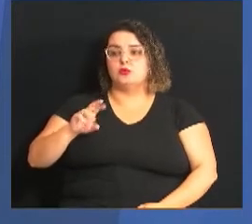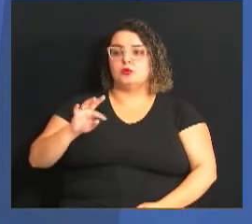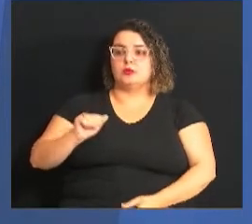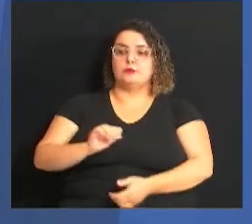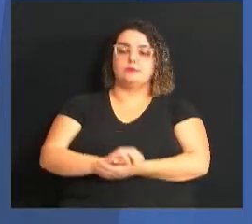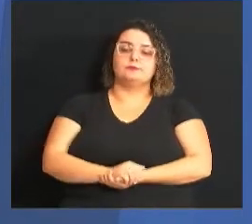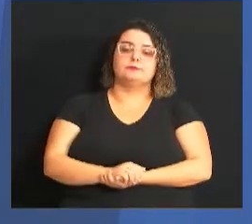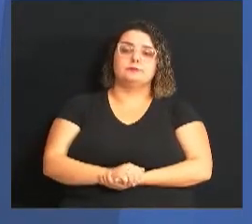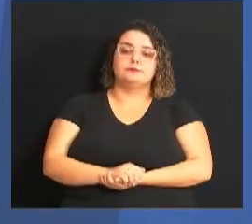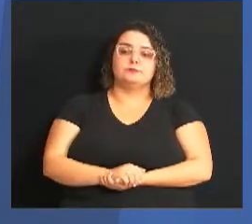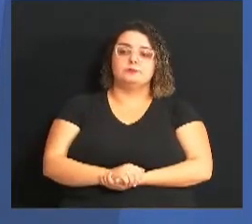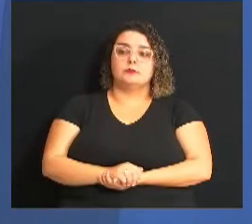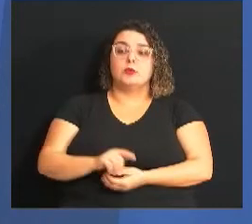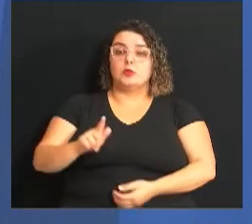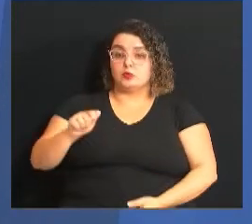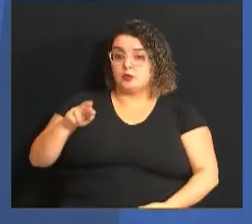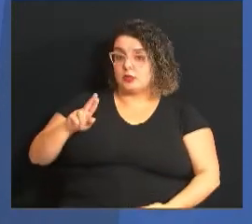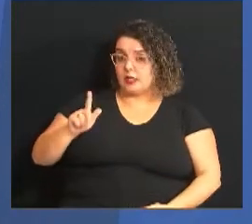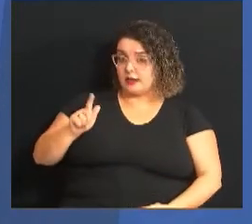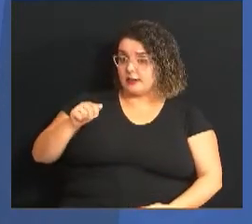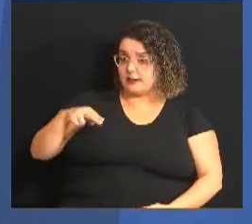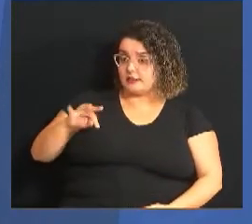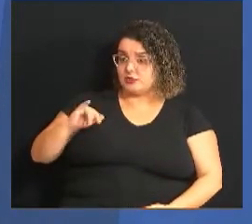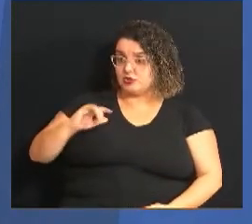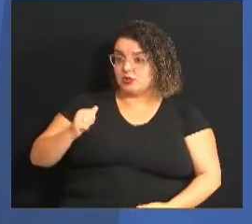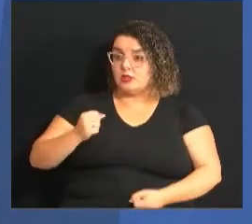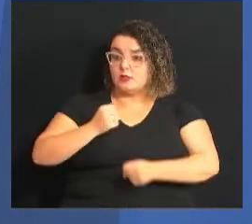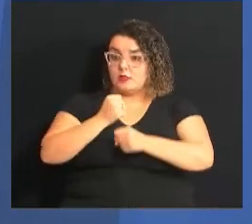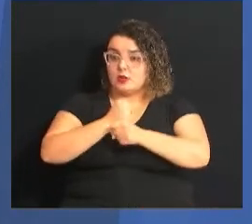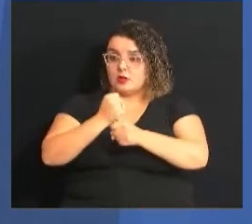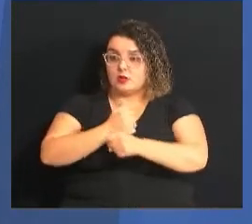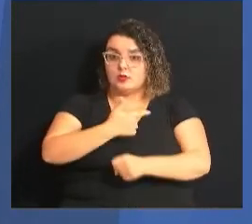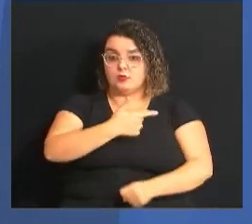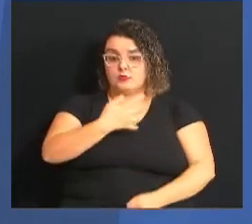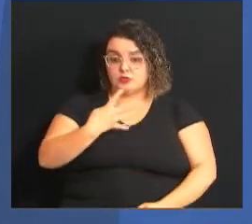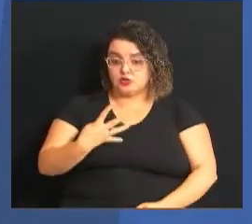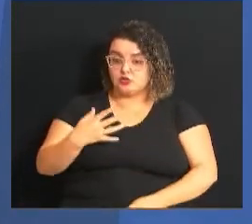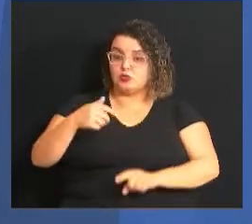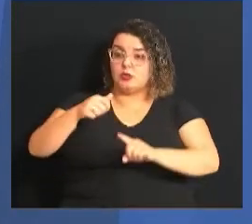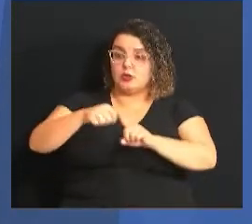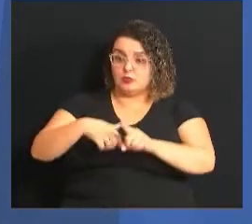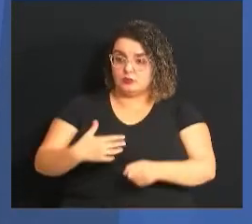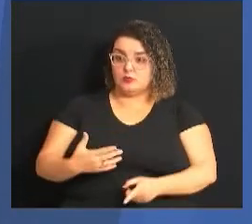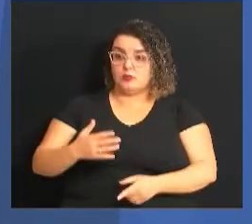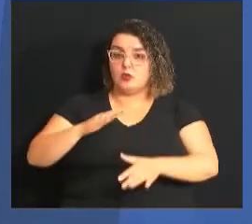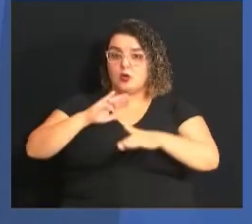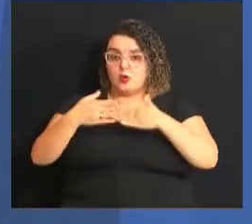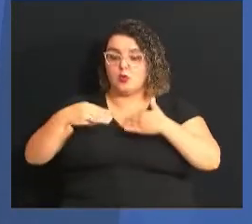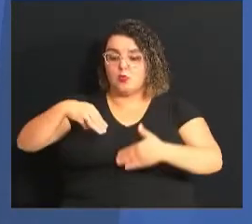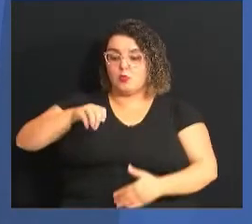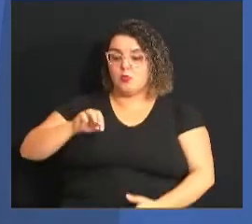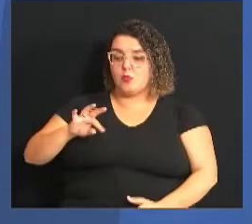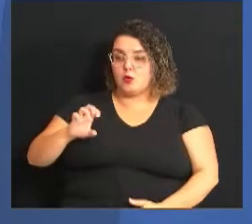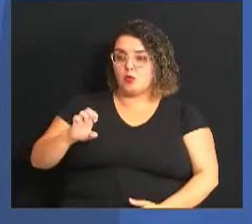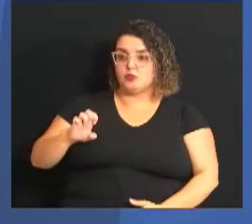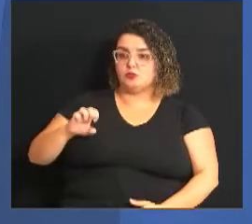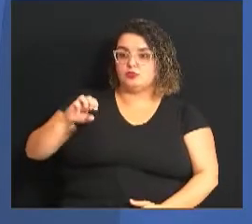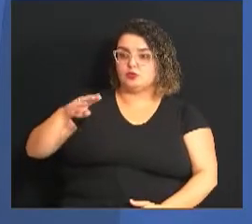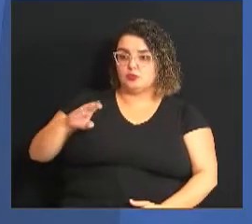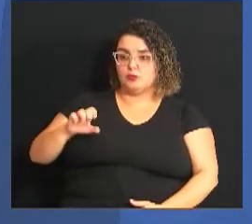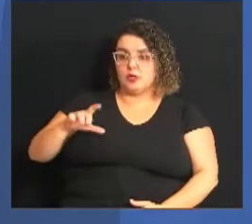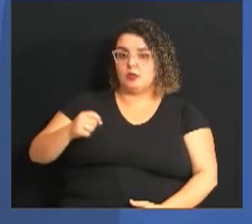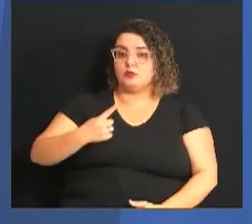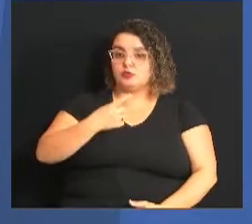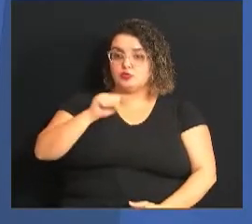Então, olha, no Gargantilha, a previsão das obras é de 24 meses. No bairro Monte Belo, 18 meses. E no